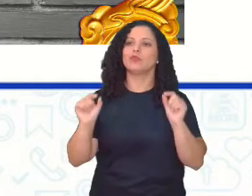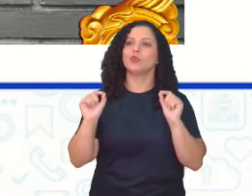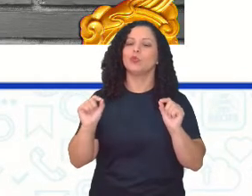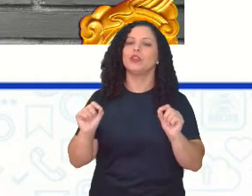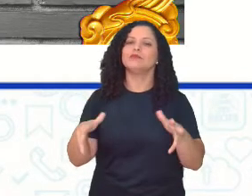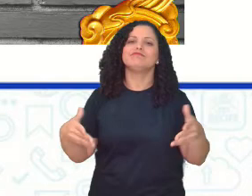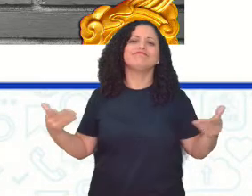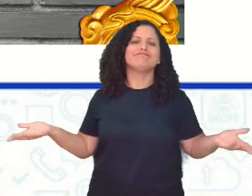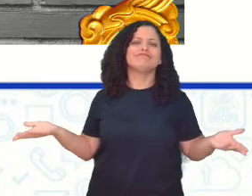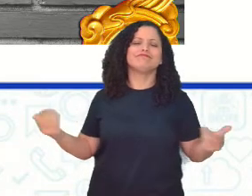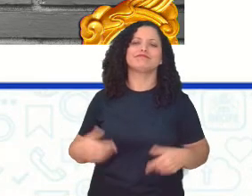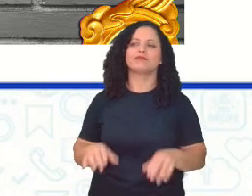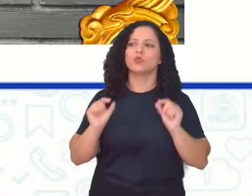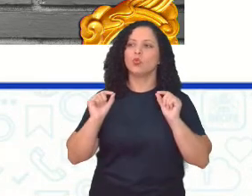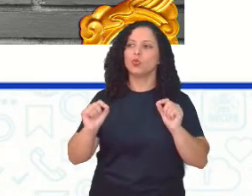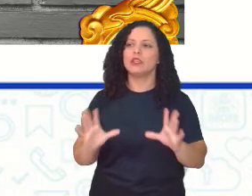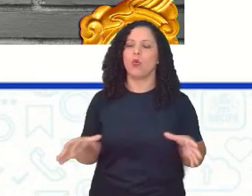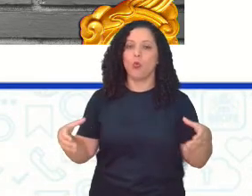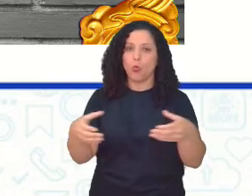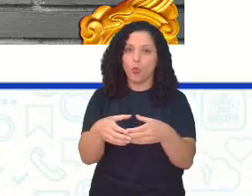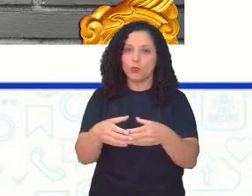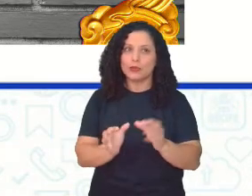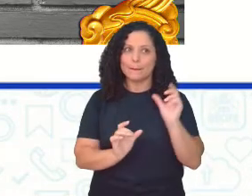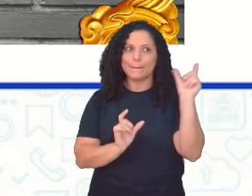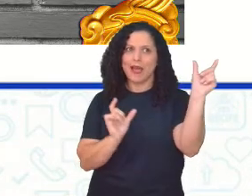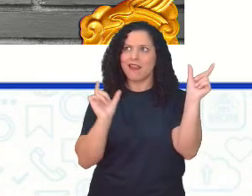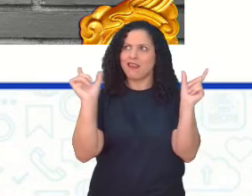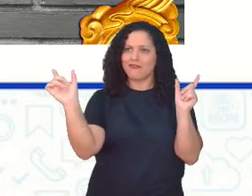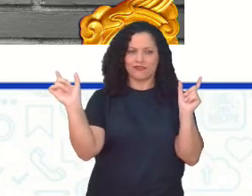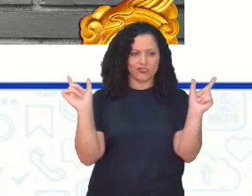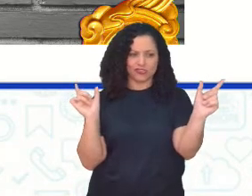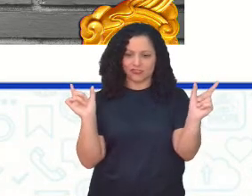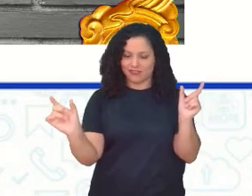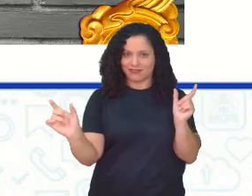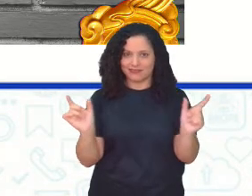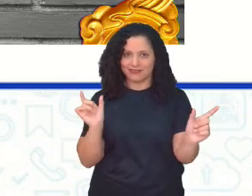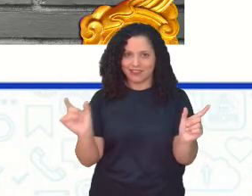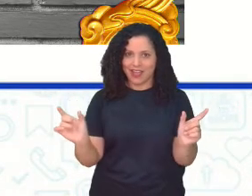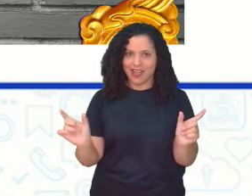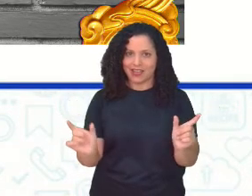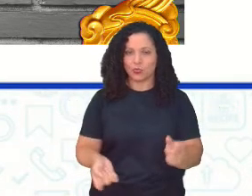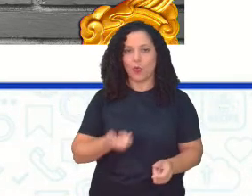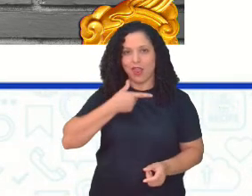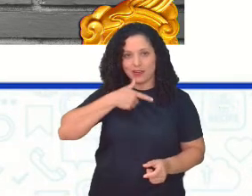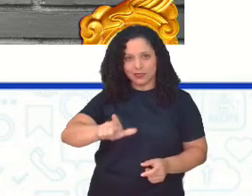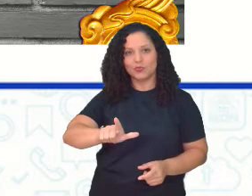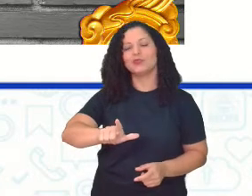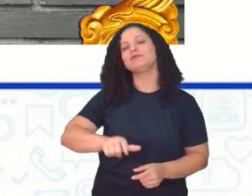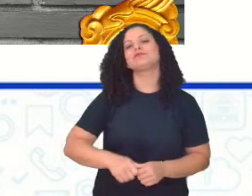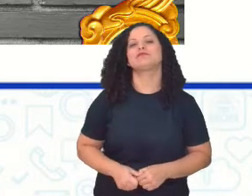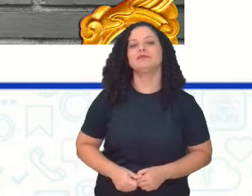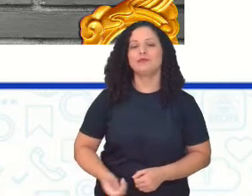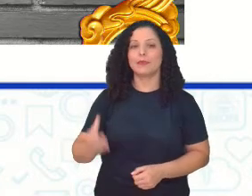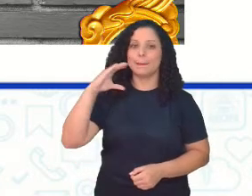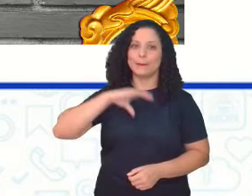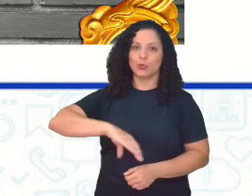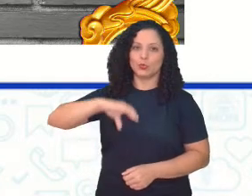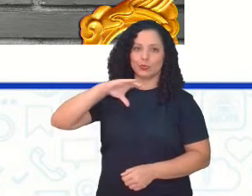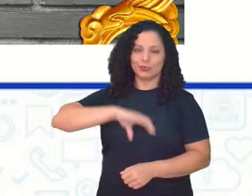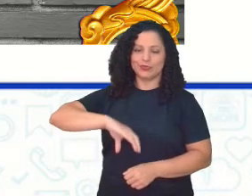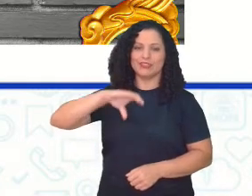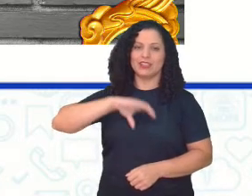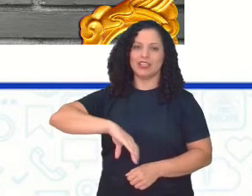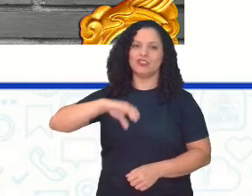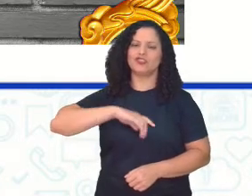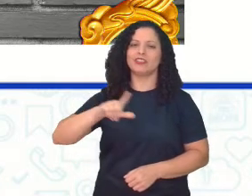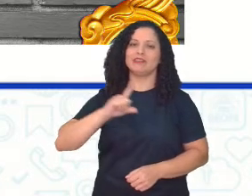Léxico é o conjunto de palavras de um idioma, de uma língua. Então, a língua portuguesa